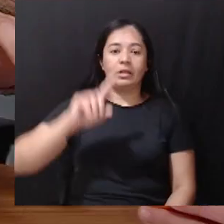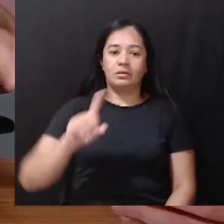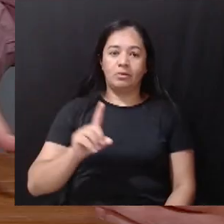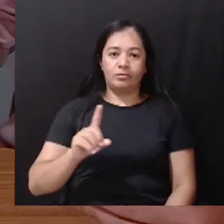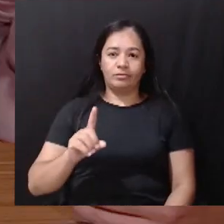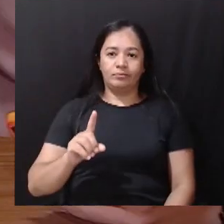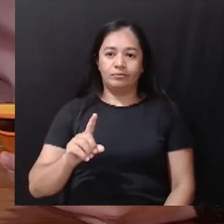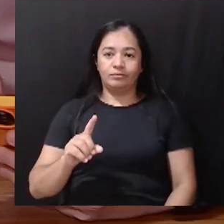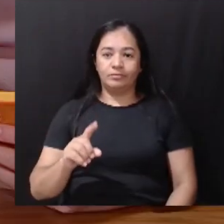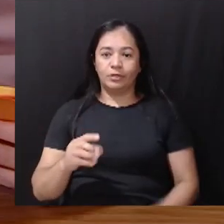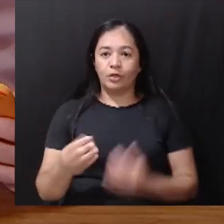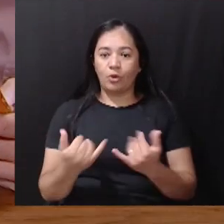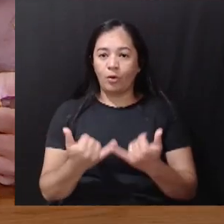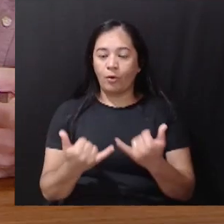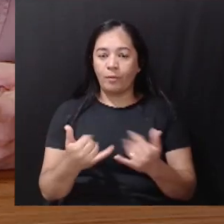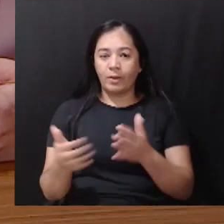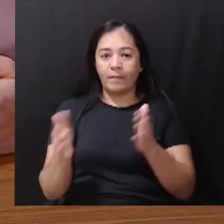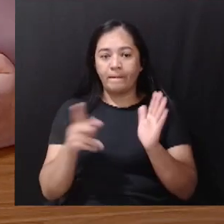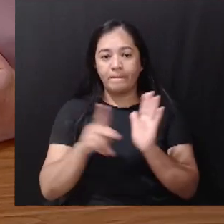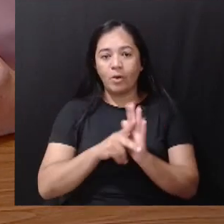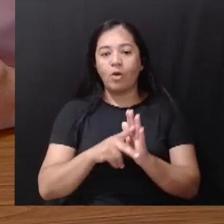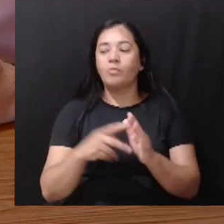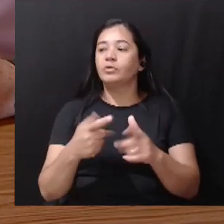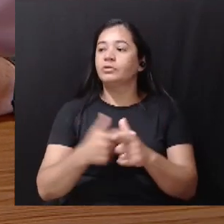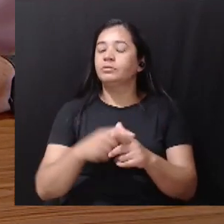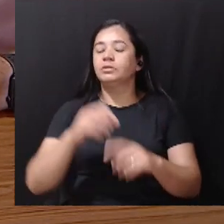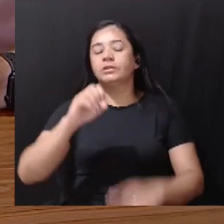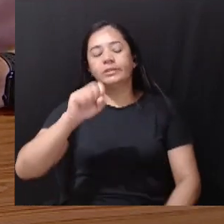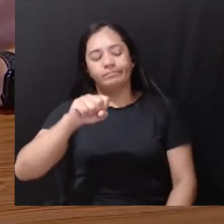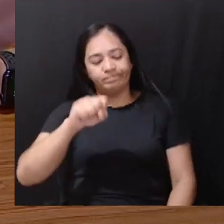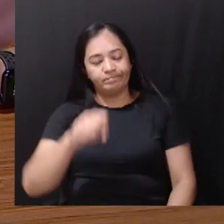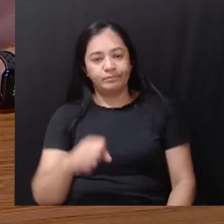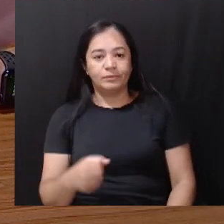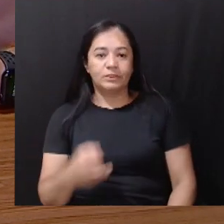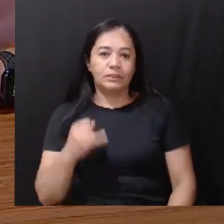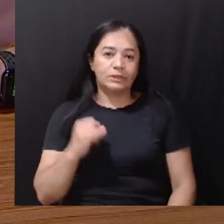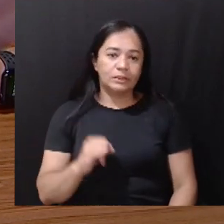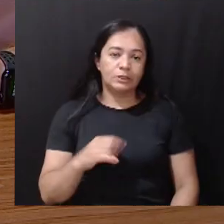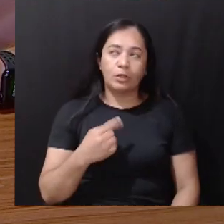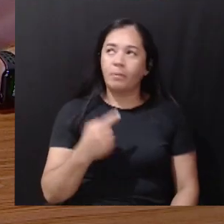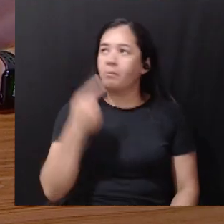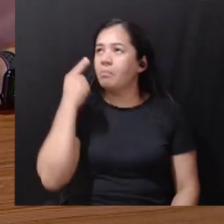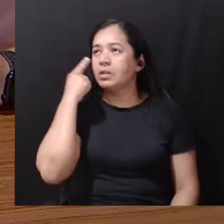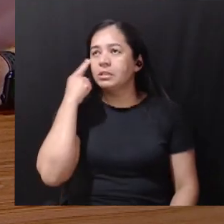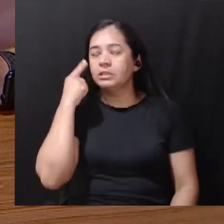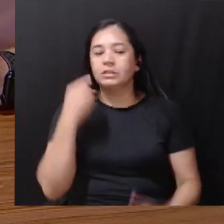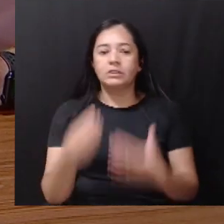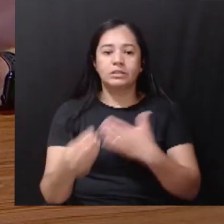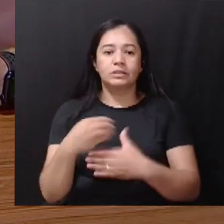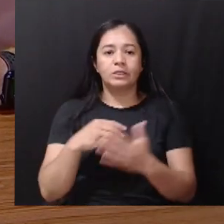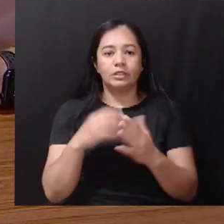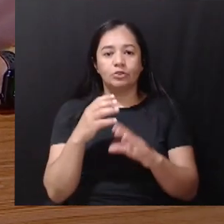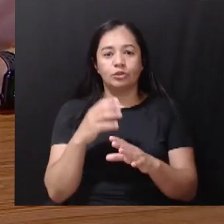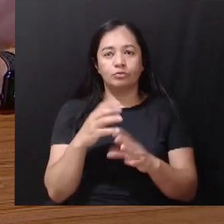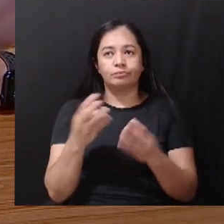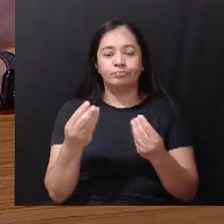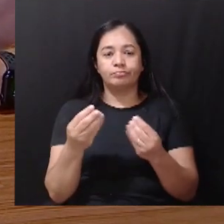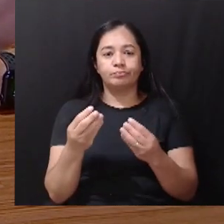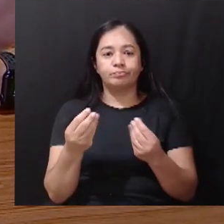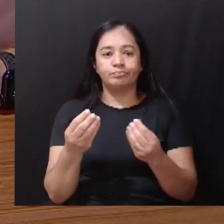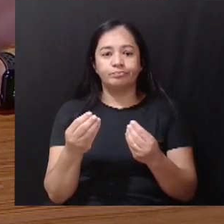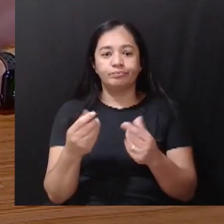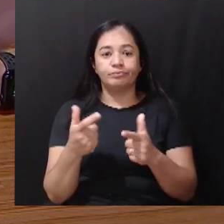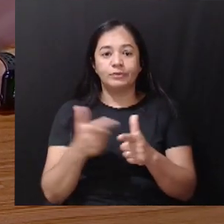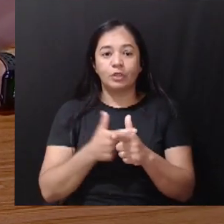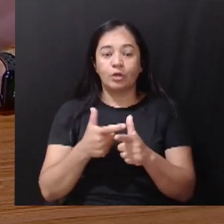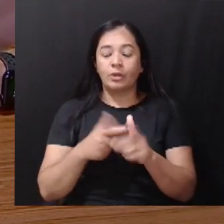mas sim como parte do orçamento, né? Exato. Então, sempre que a gente pensa ali dentro das contas públicas, das contas das